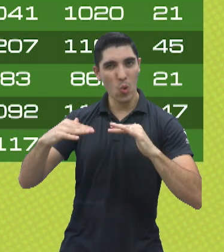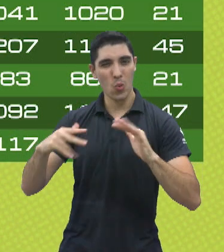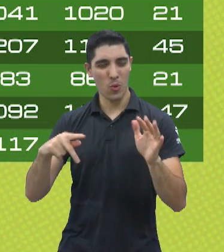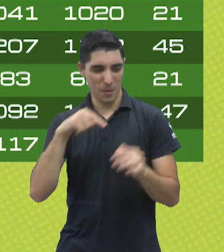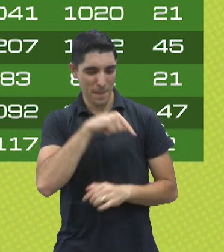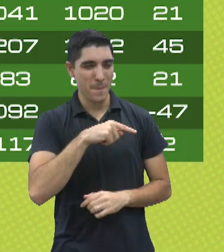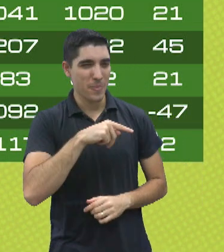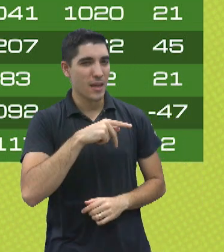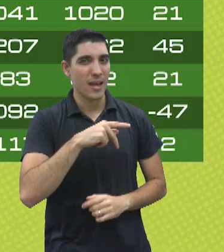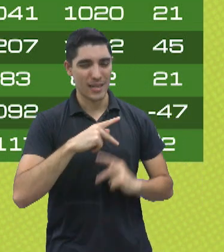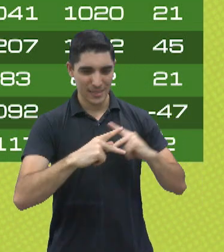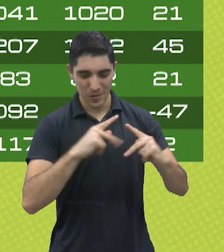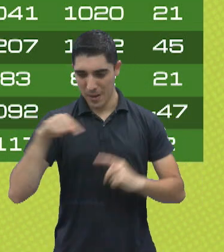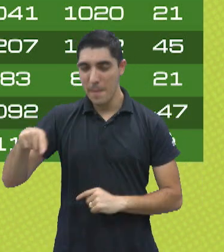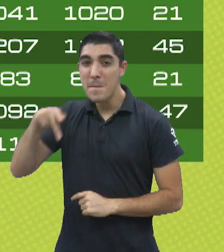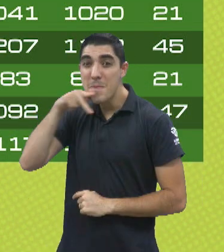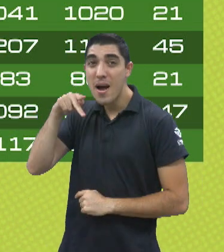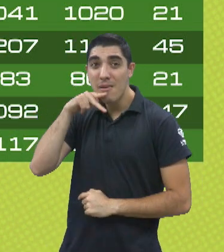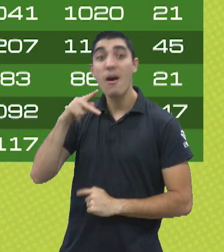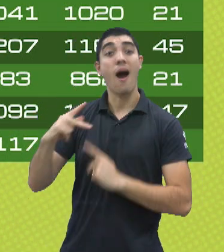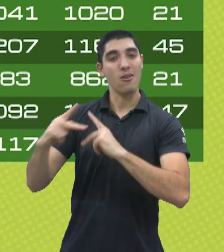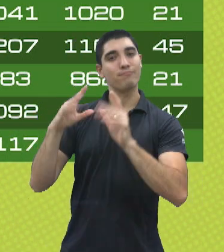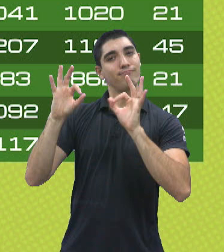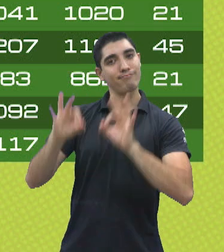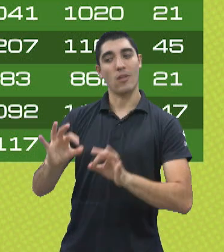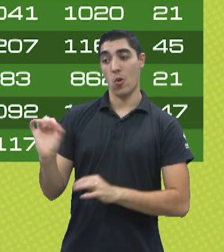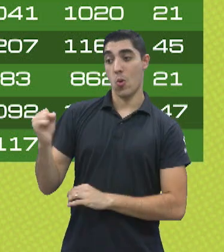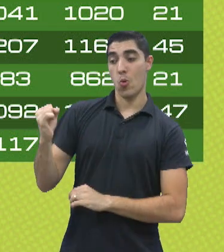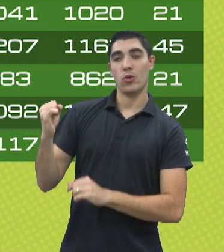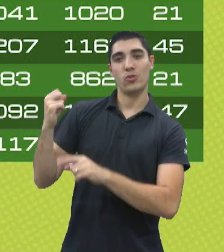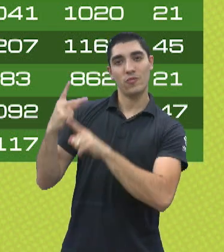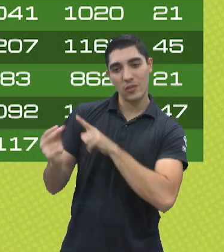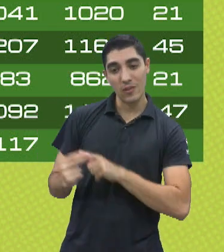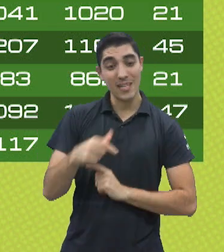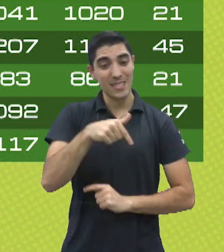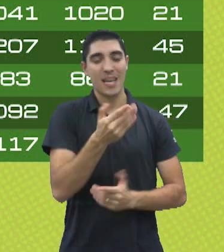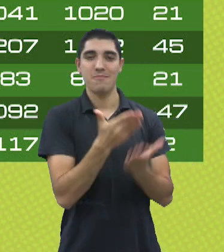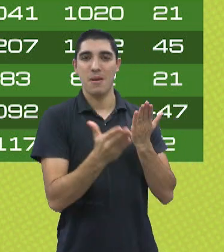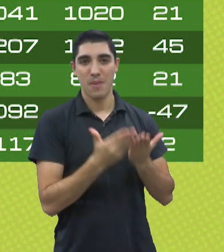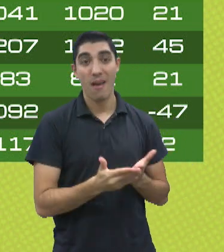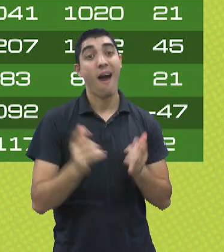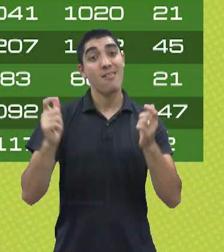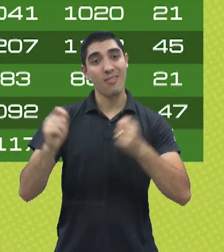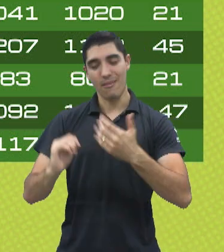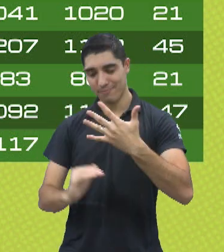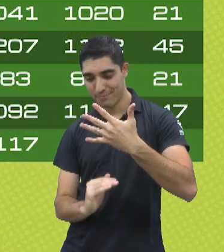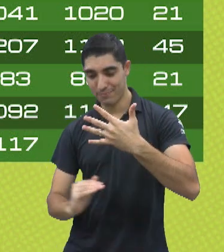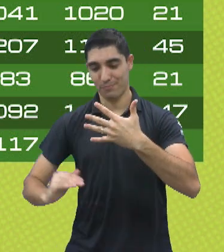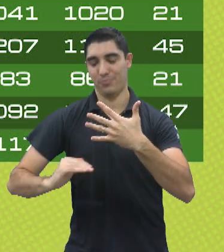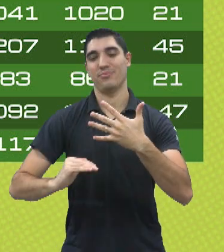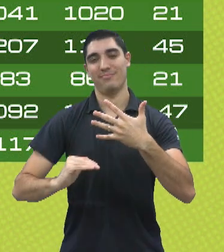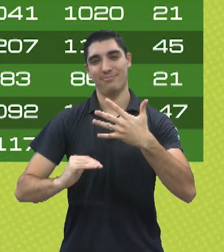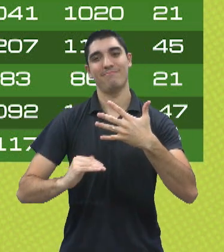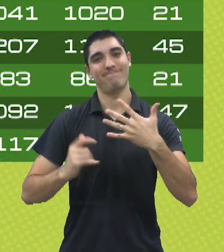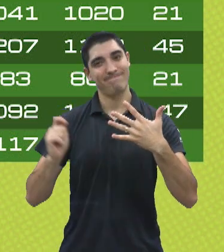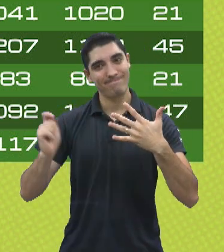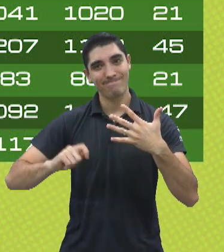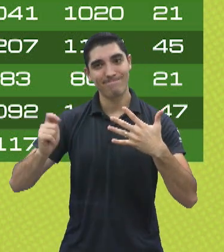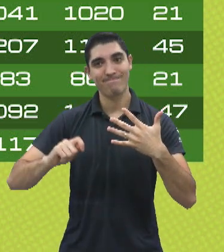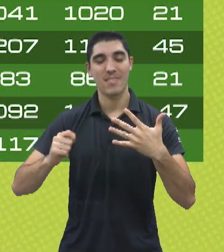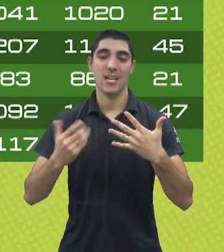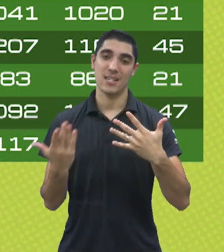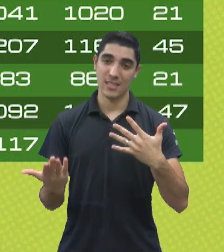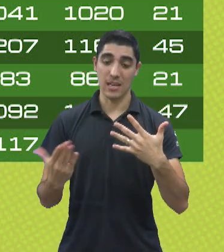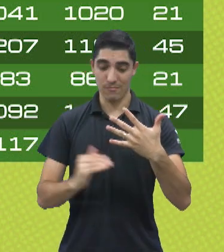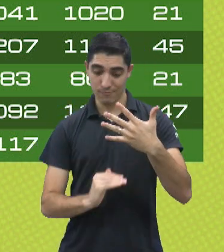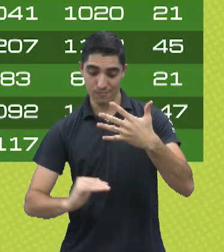Unifacisa, né, estaria com 8 vitórias e 7 derrotas. Poderia aí passar o União Corinthians, né? Poderia não, teria passado o União Corinthians, teria ficado em 9º